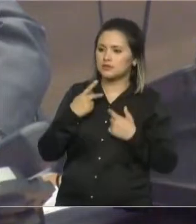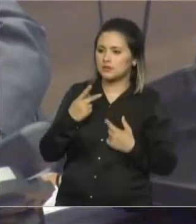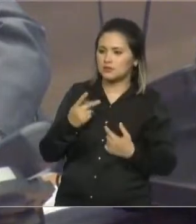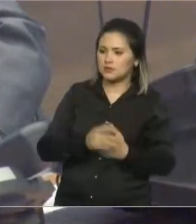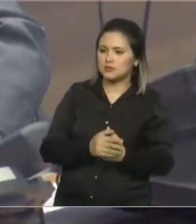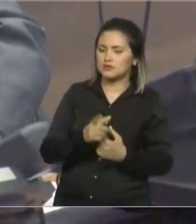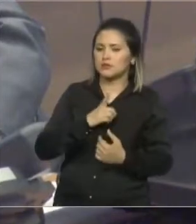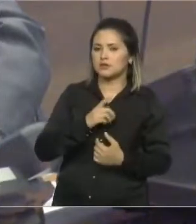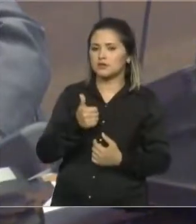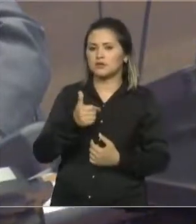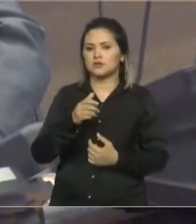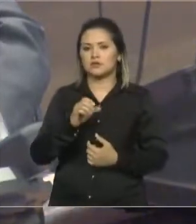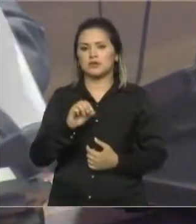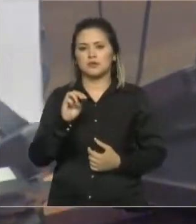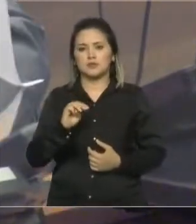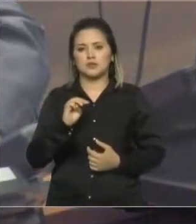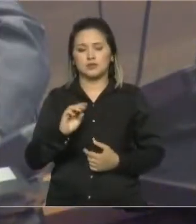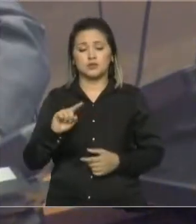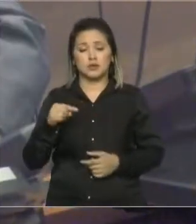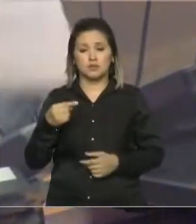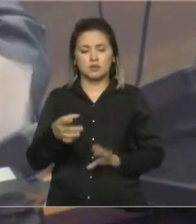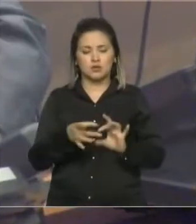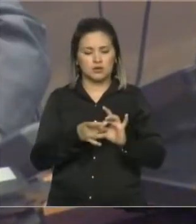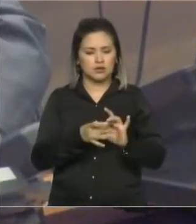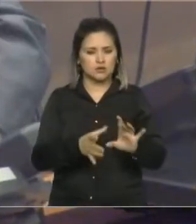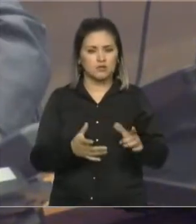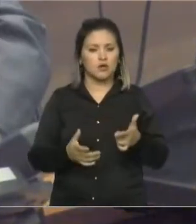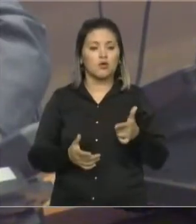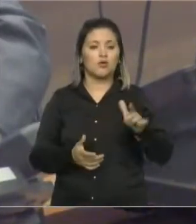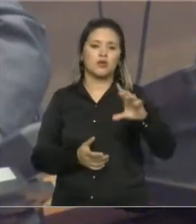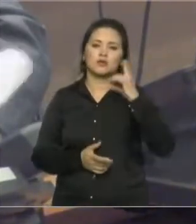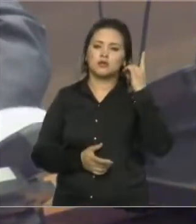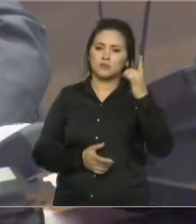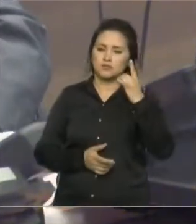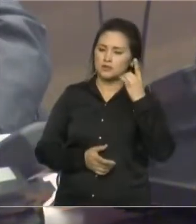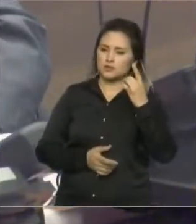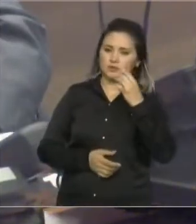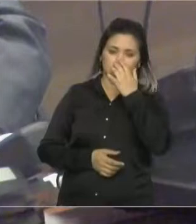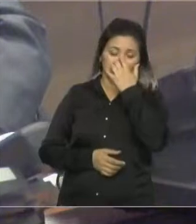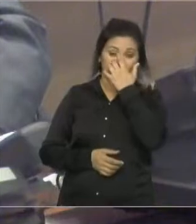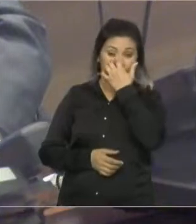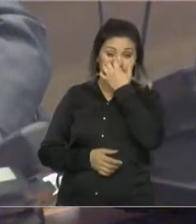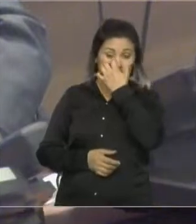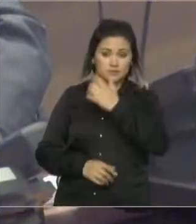abrirei para os deputados que desejarem fazer alguma observação.